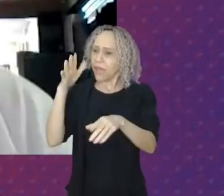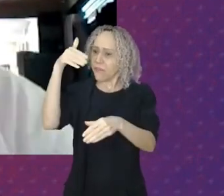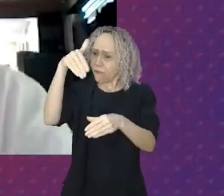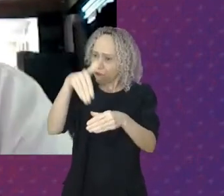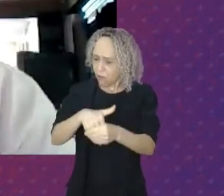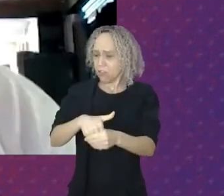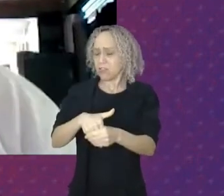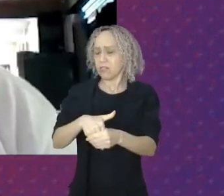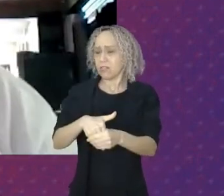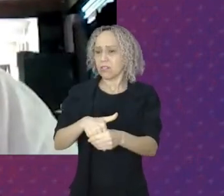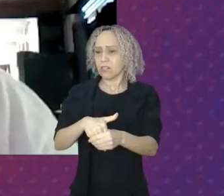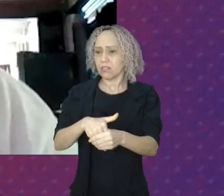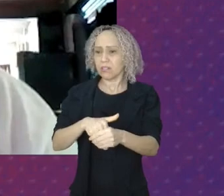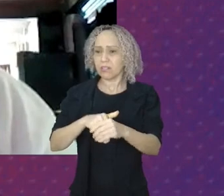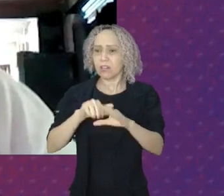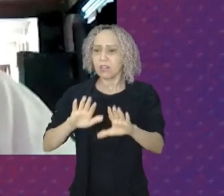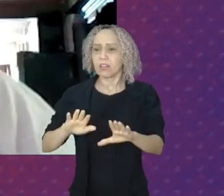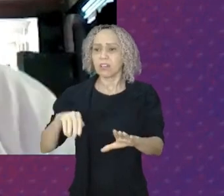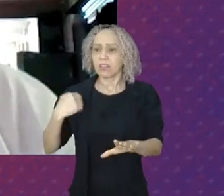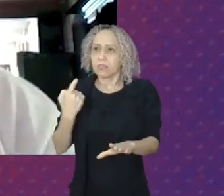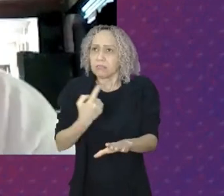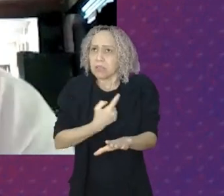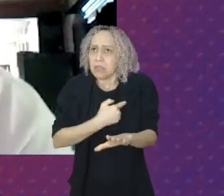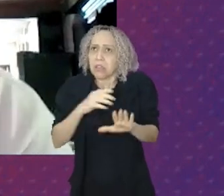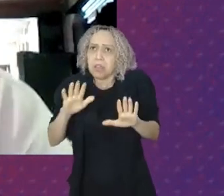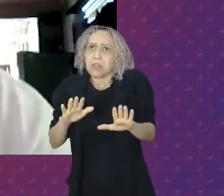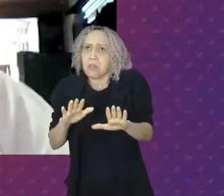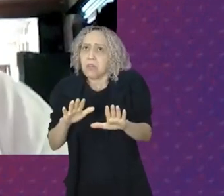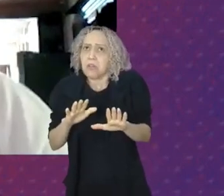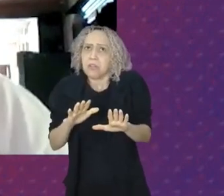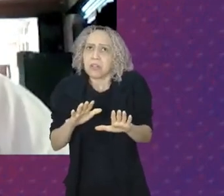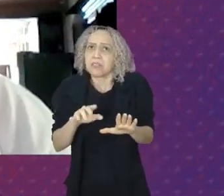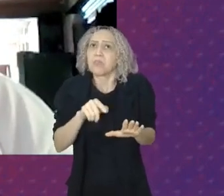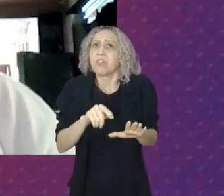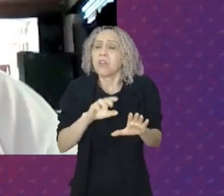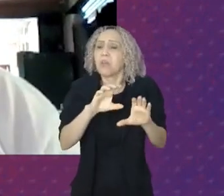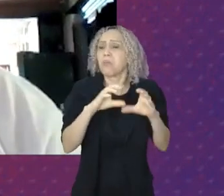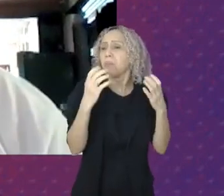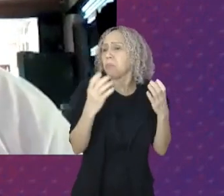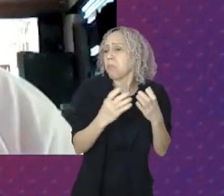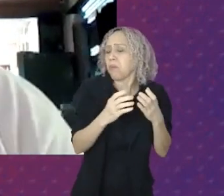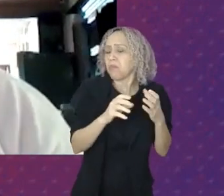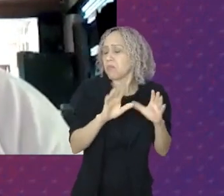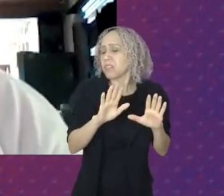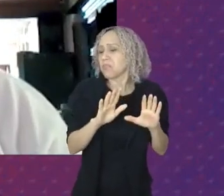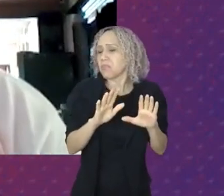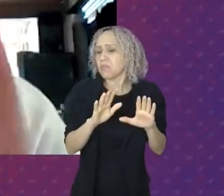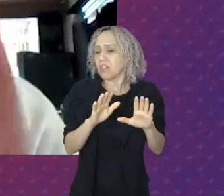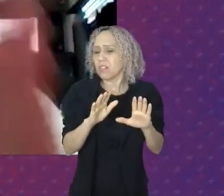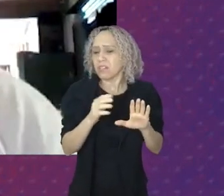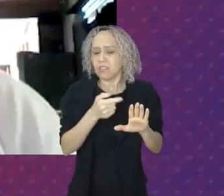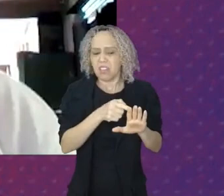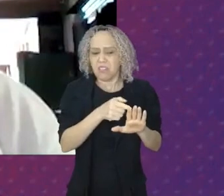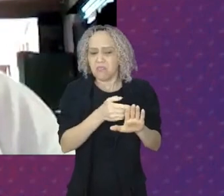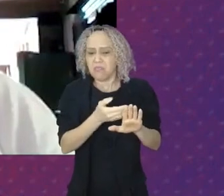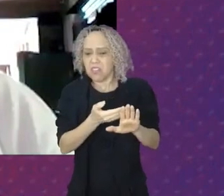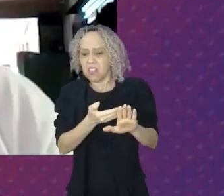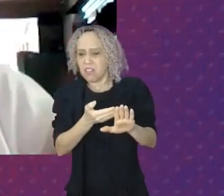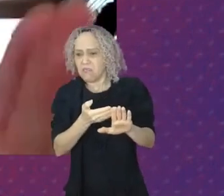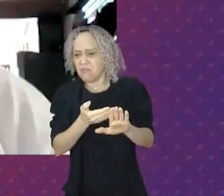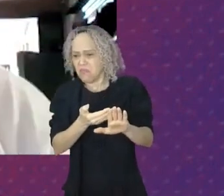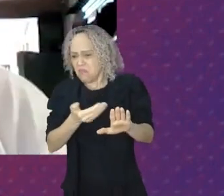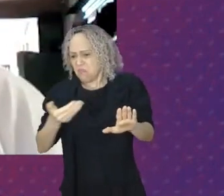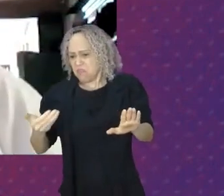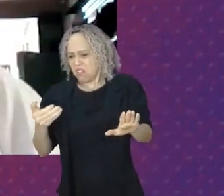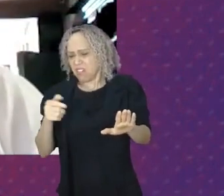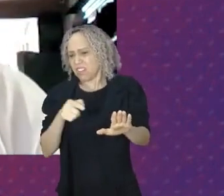somos a população que fica à margem, a população que é deixada de lado. Então, pensar em política emancipatória é